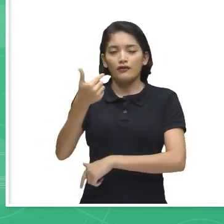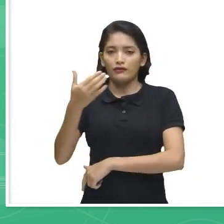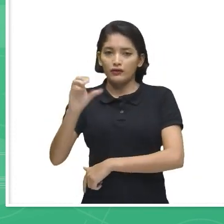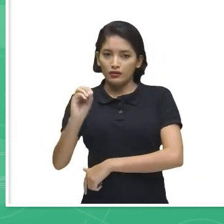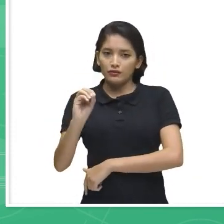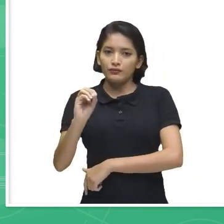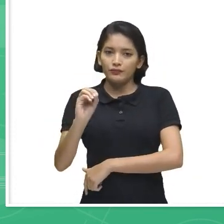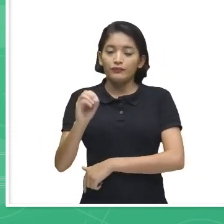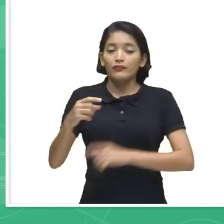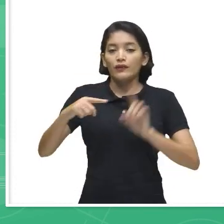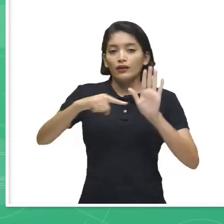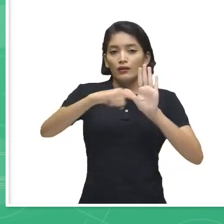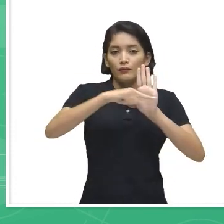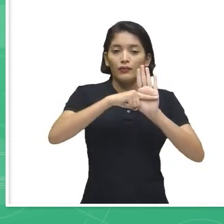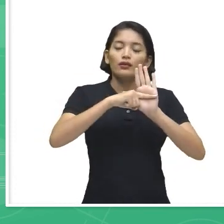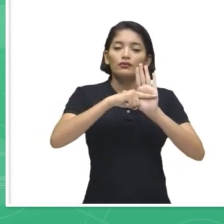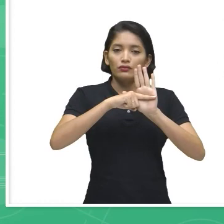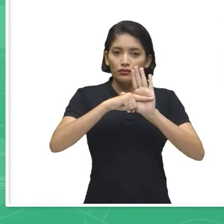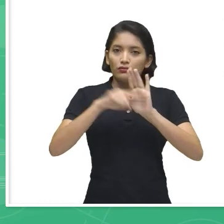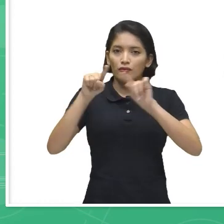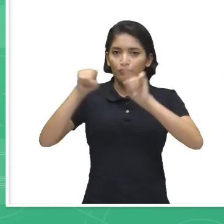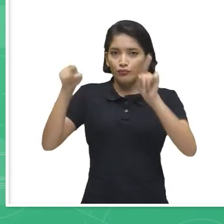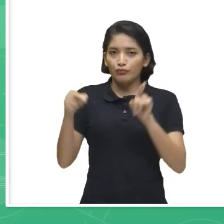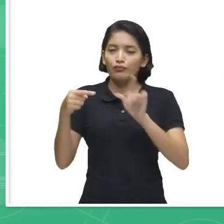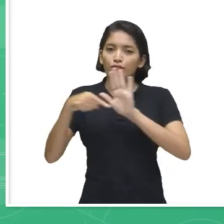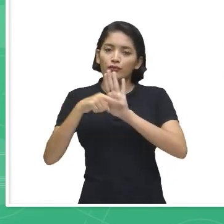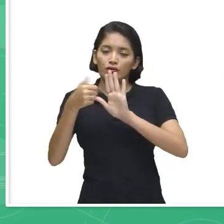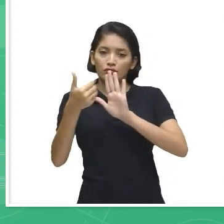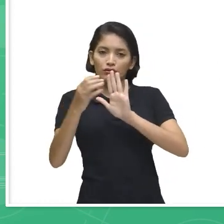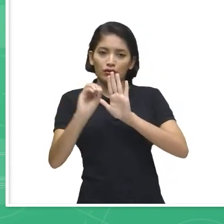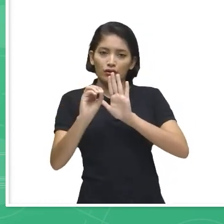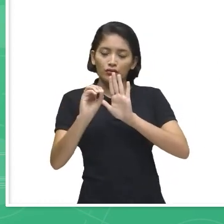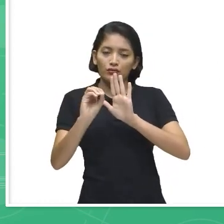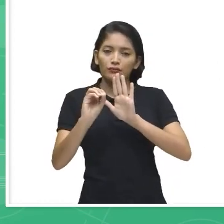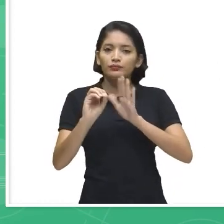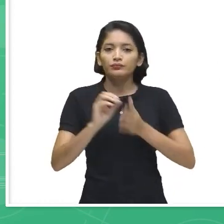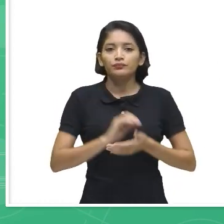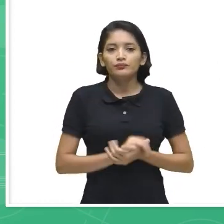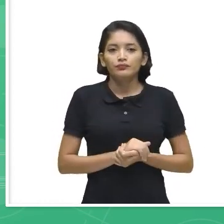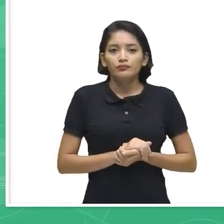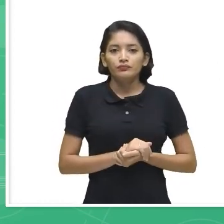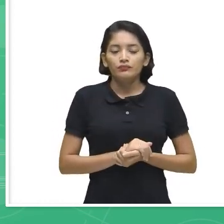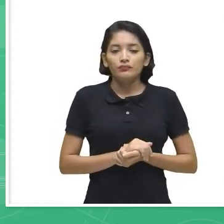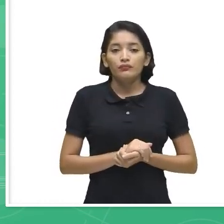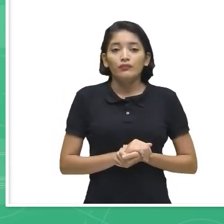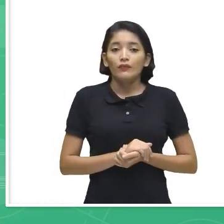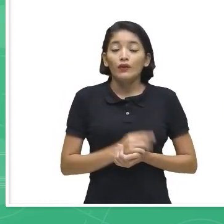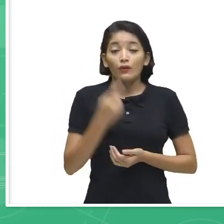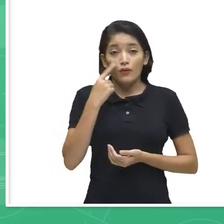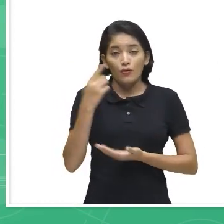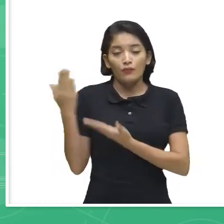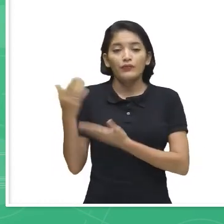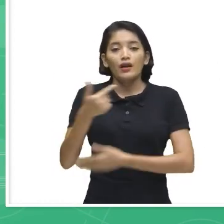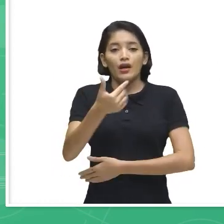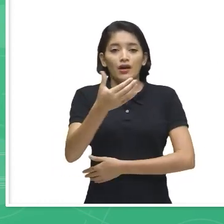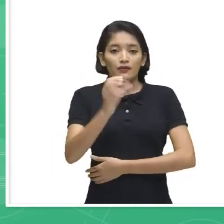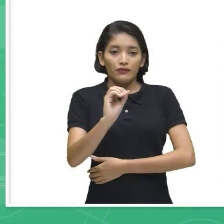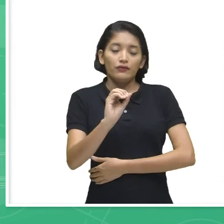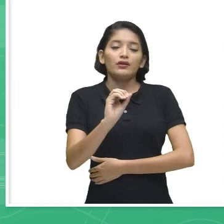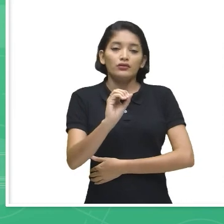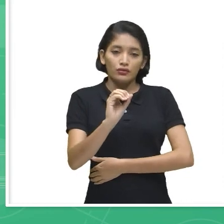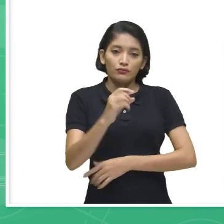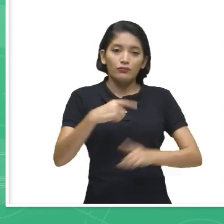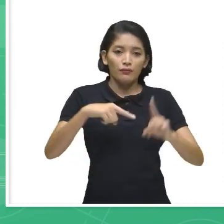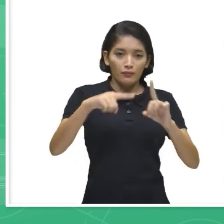diferença, não é? Menos 10, que é o valor de VB. Menos 10. Então, eu vou ter 20. Menos com menos é